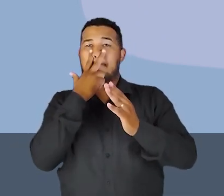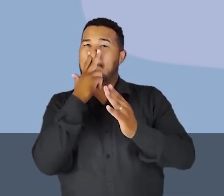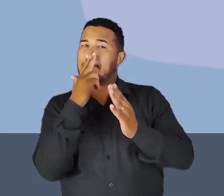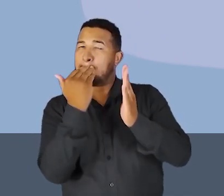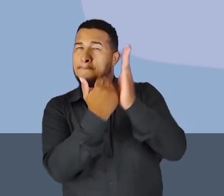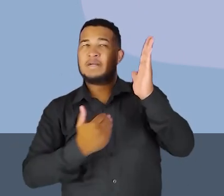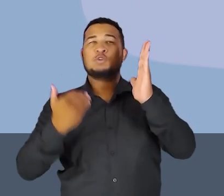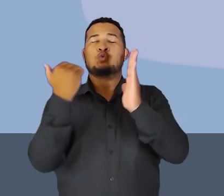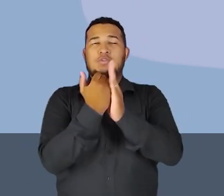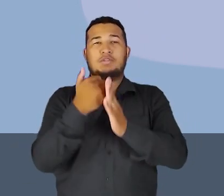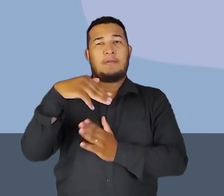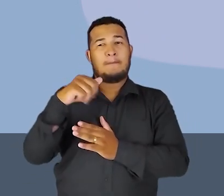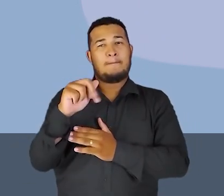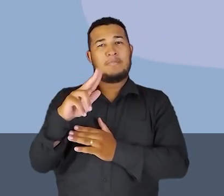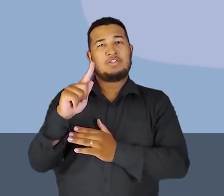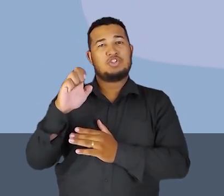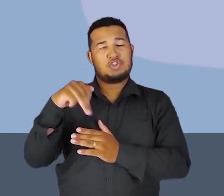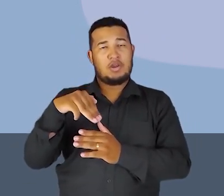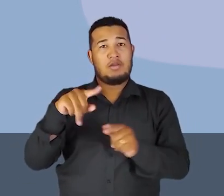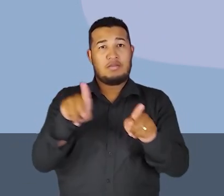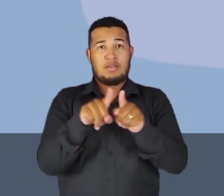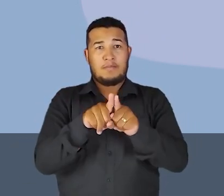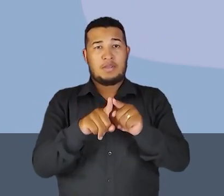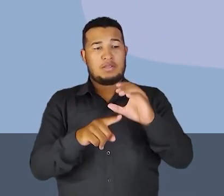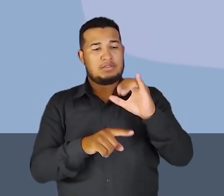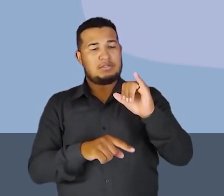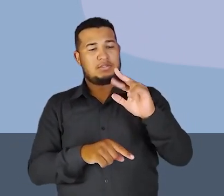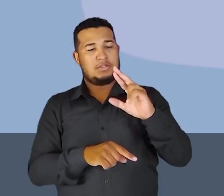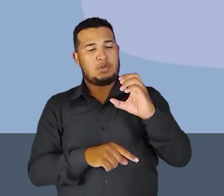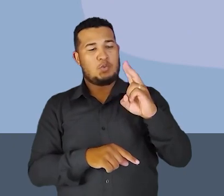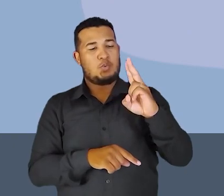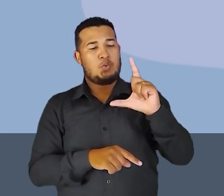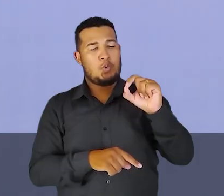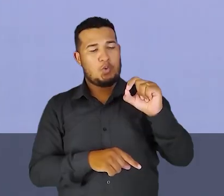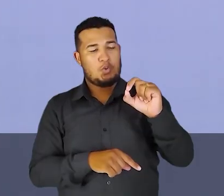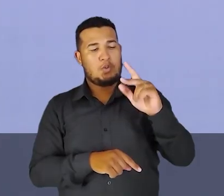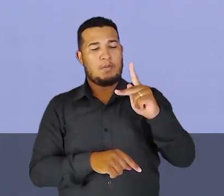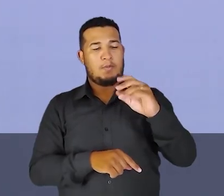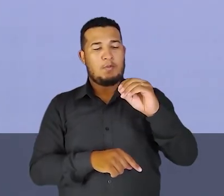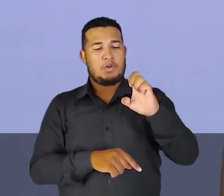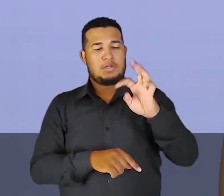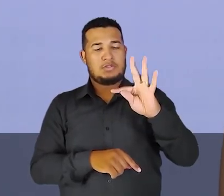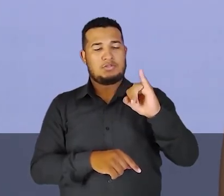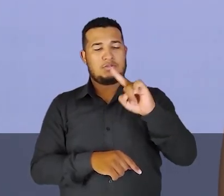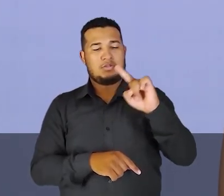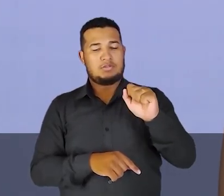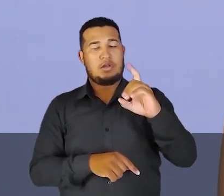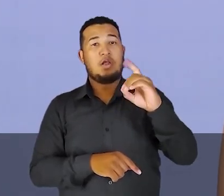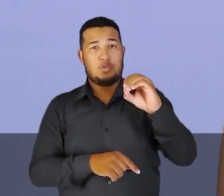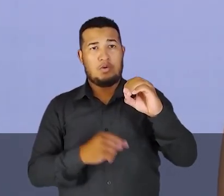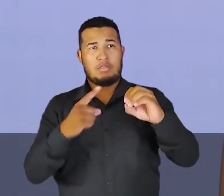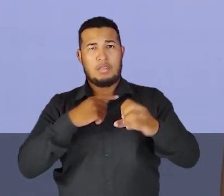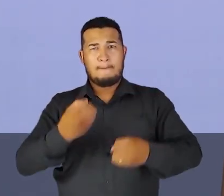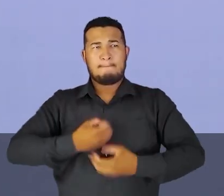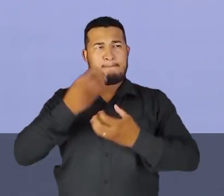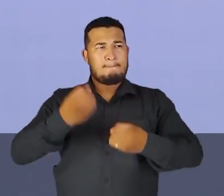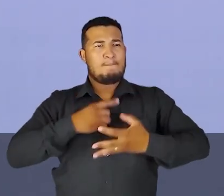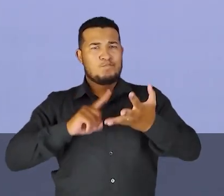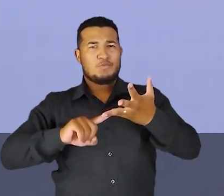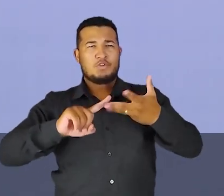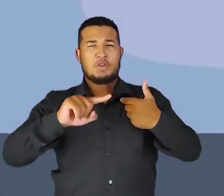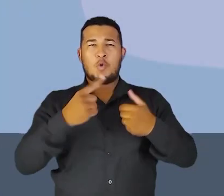Margem, Desditando e Círculo Poetizado. Dentre vários poemas que esse autor fez, eu